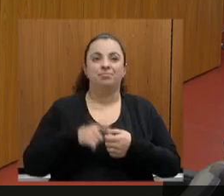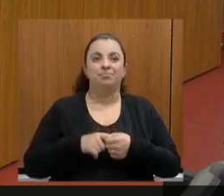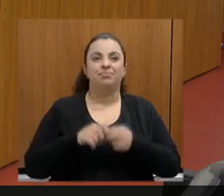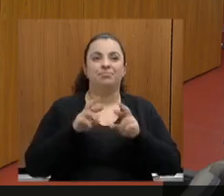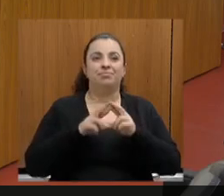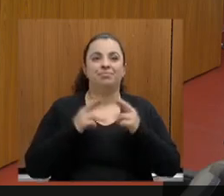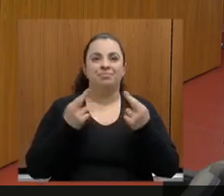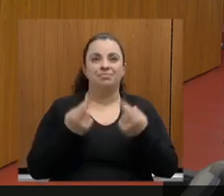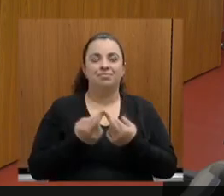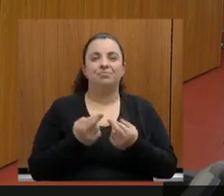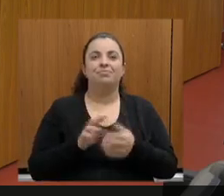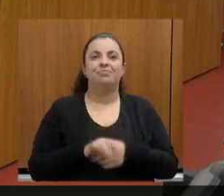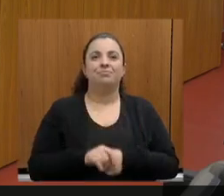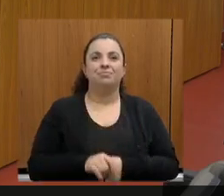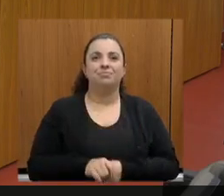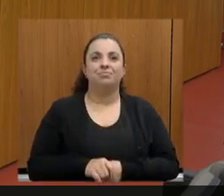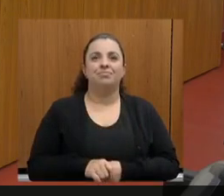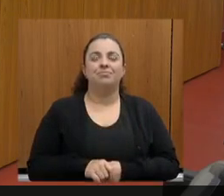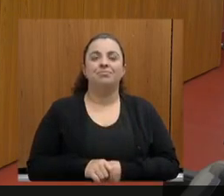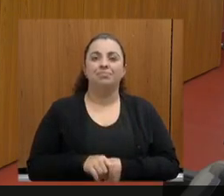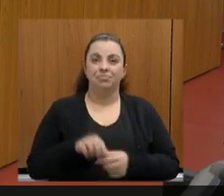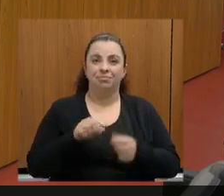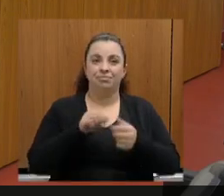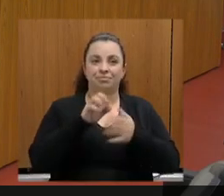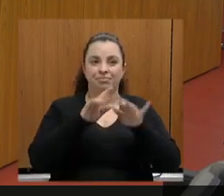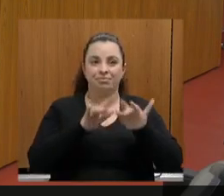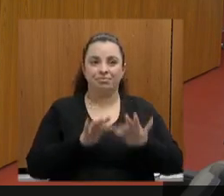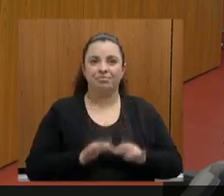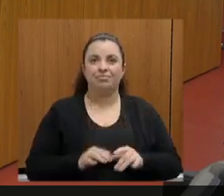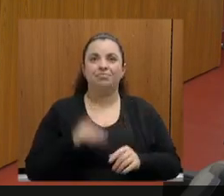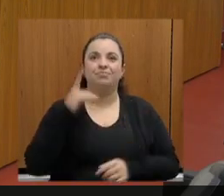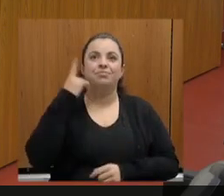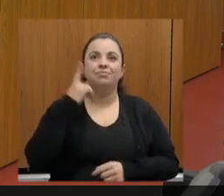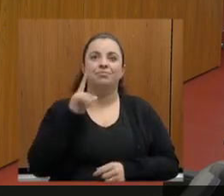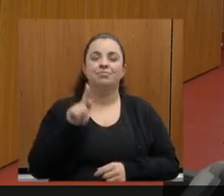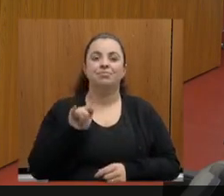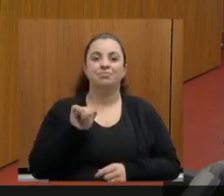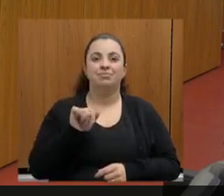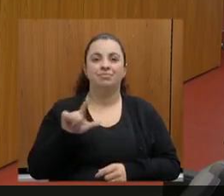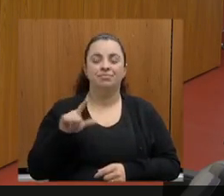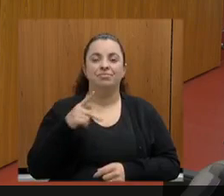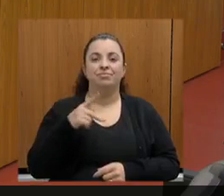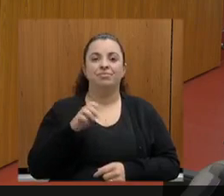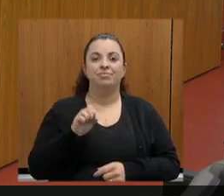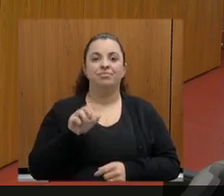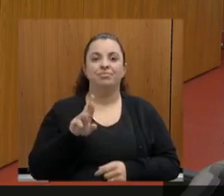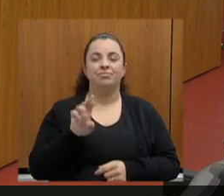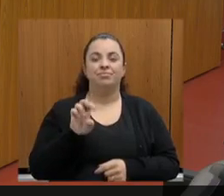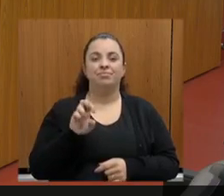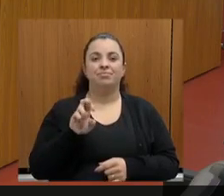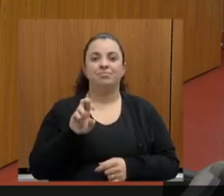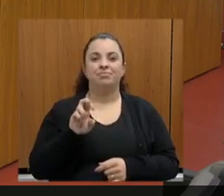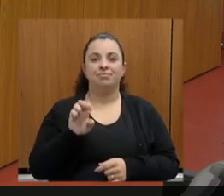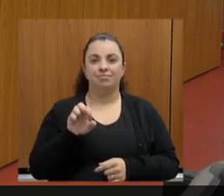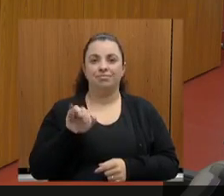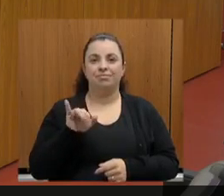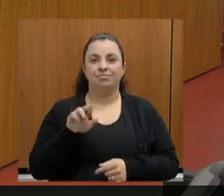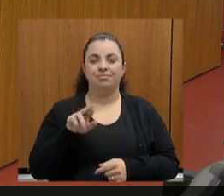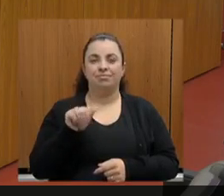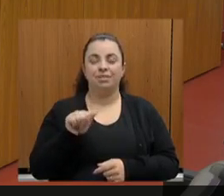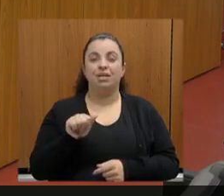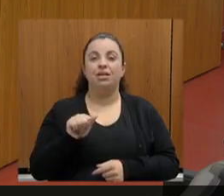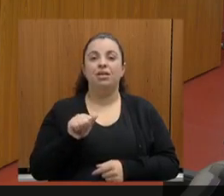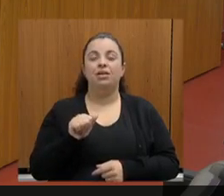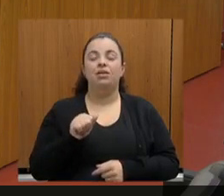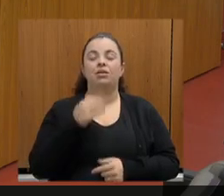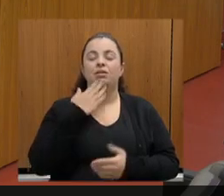é de autoria do deputado Gil Pereira requerimento 12.850 o